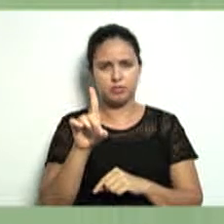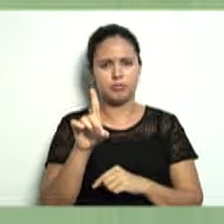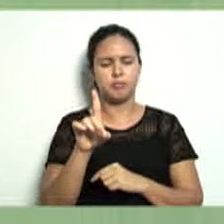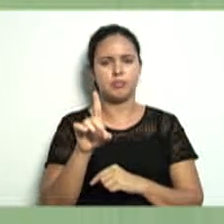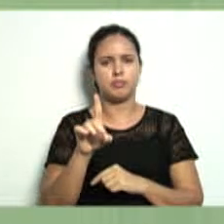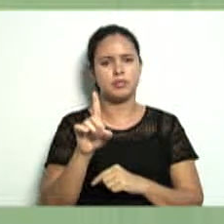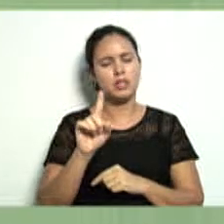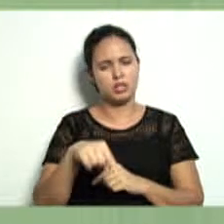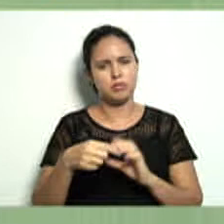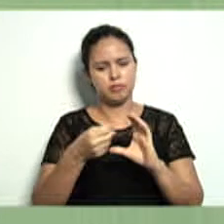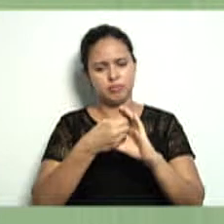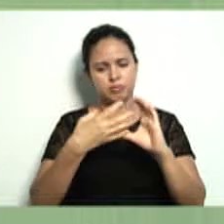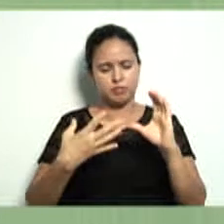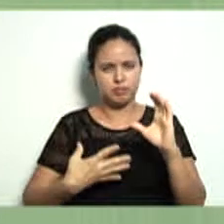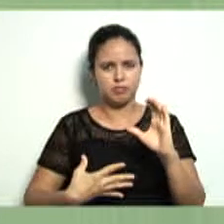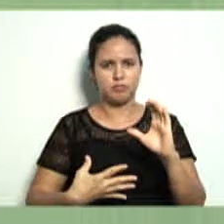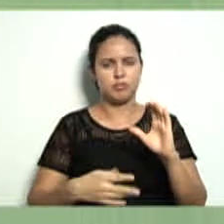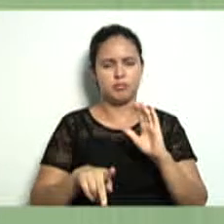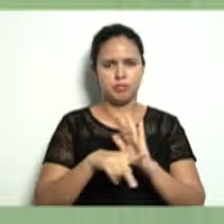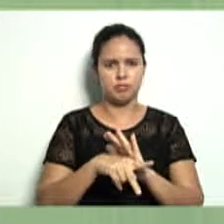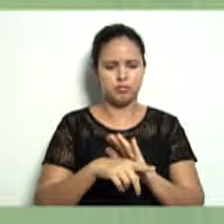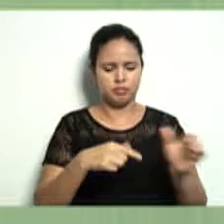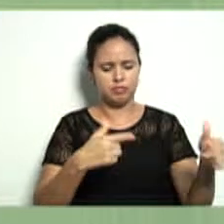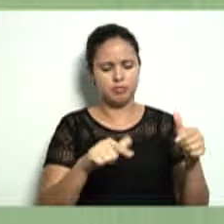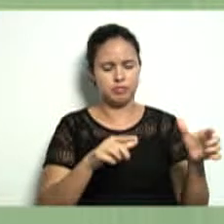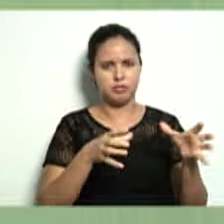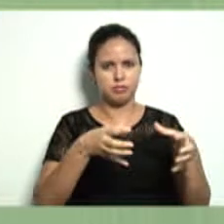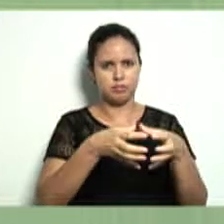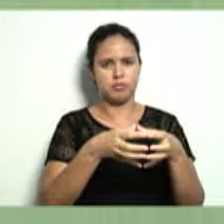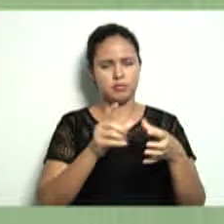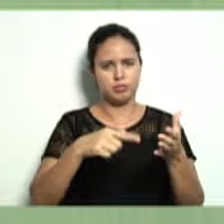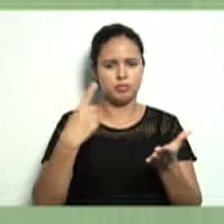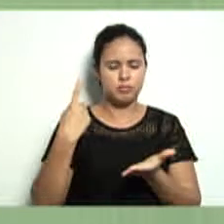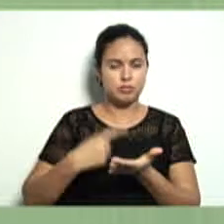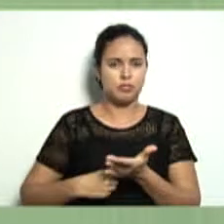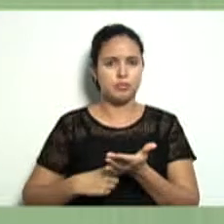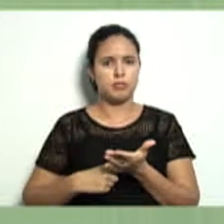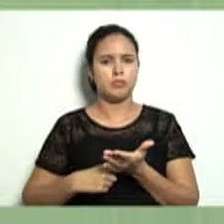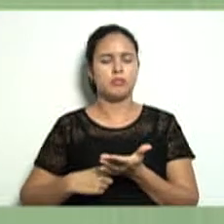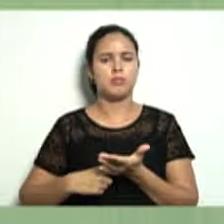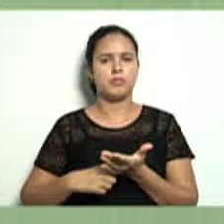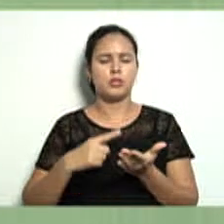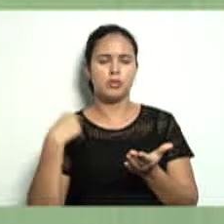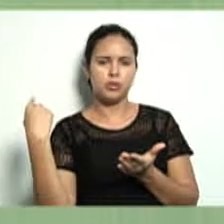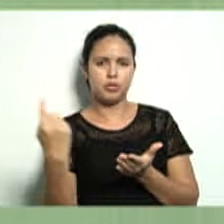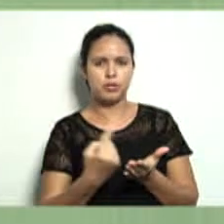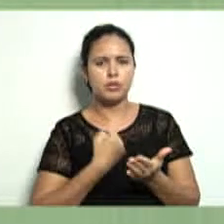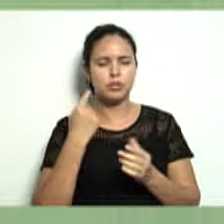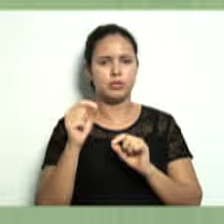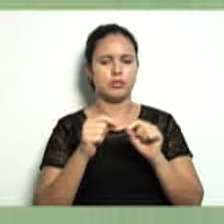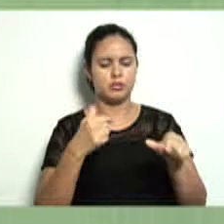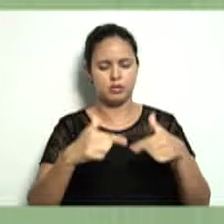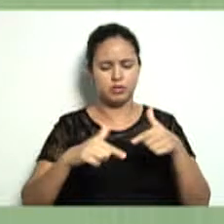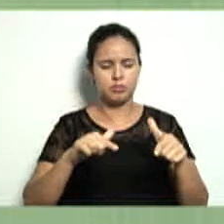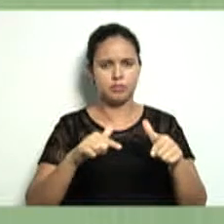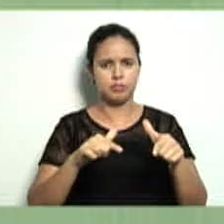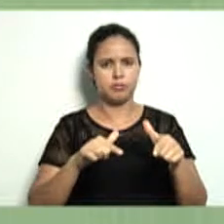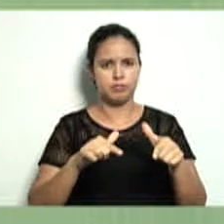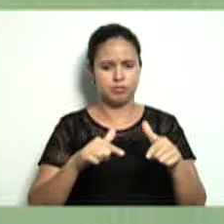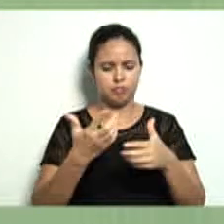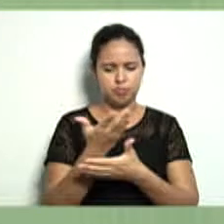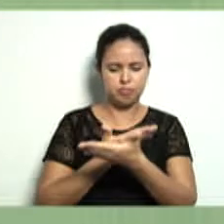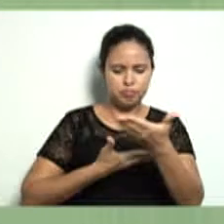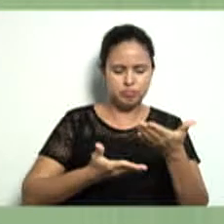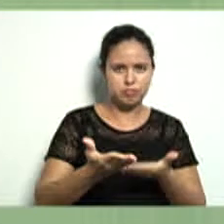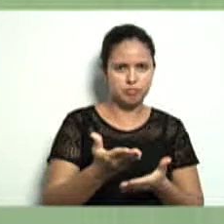característica, é uma vantagem de se trabalhar em equipe, que é o comprometimento, que quando o trabalho é